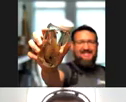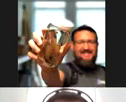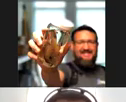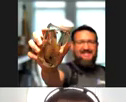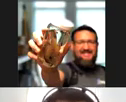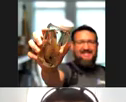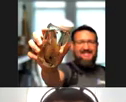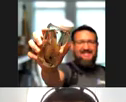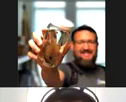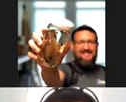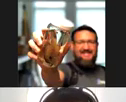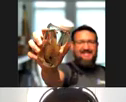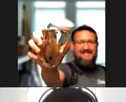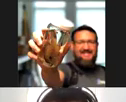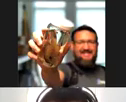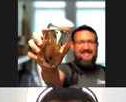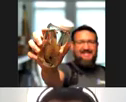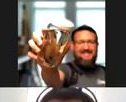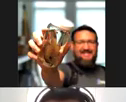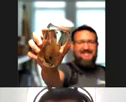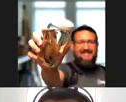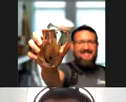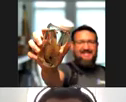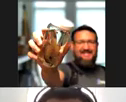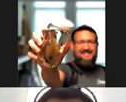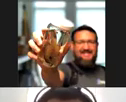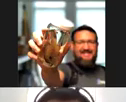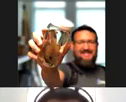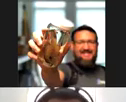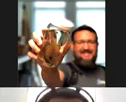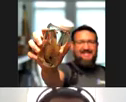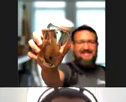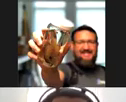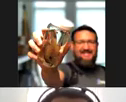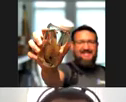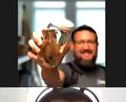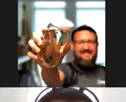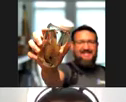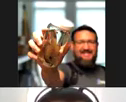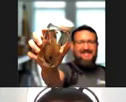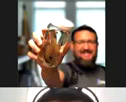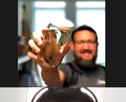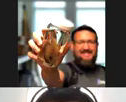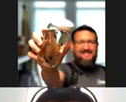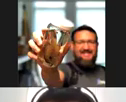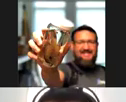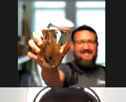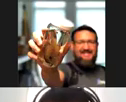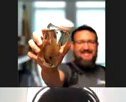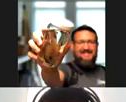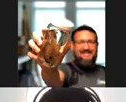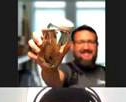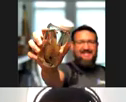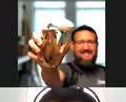Então, uma parte importante de modelos, voltando agora para a discussão mais geral, como eu falei para vocês, todos os modelos